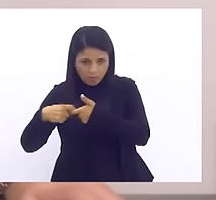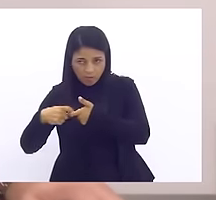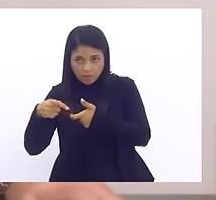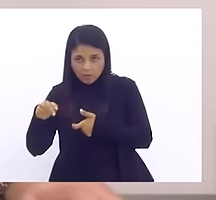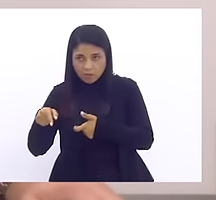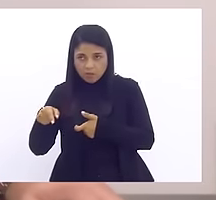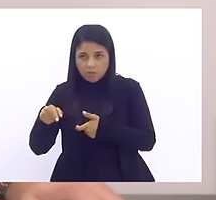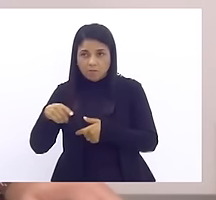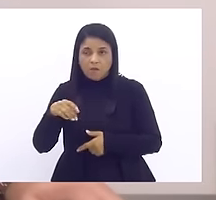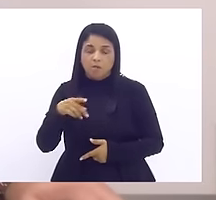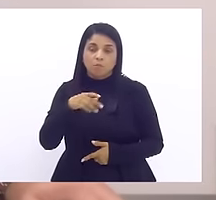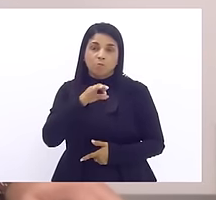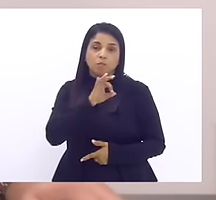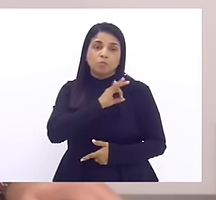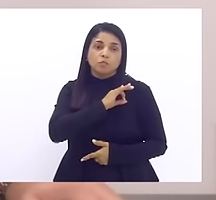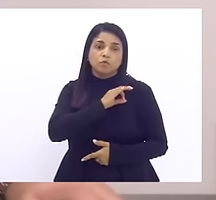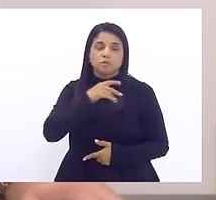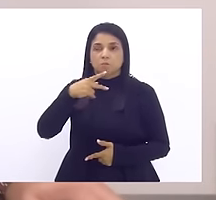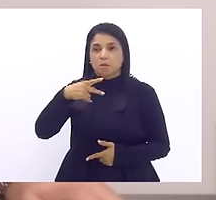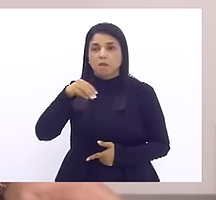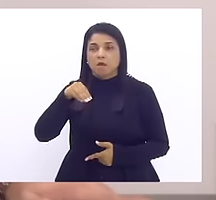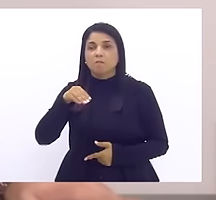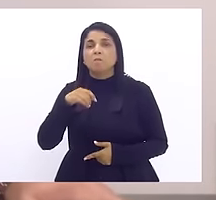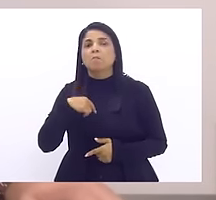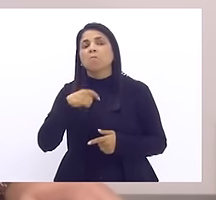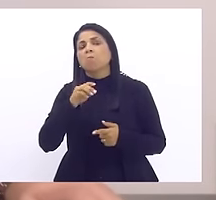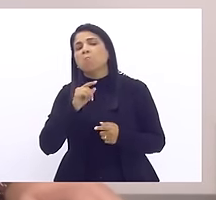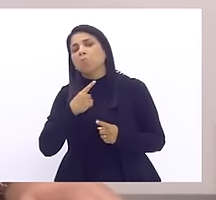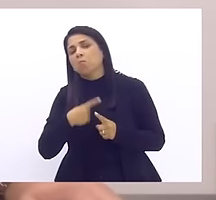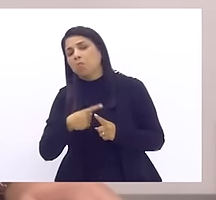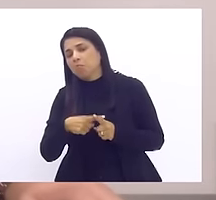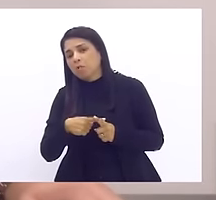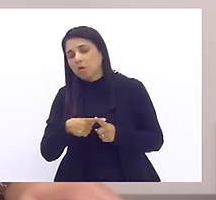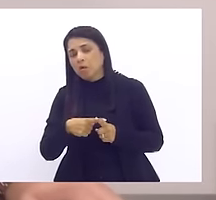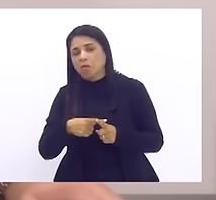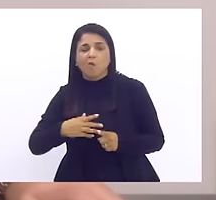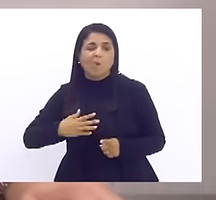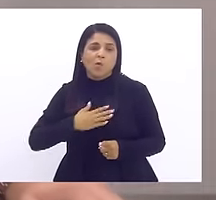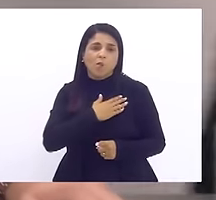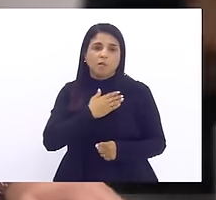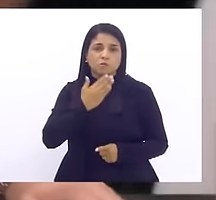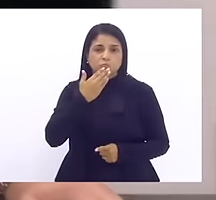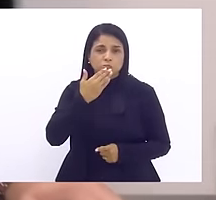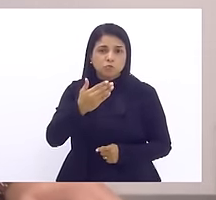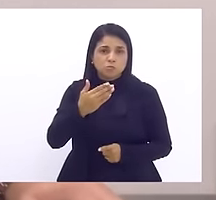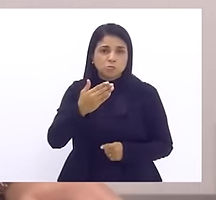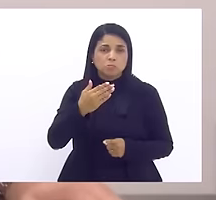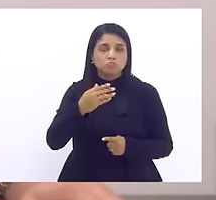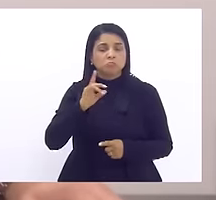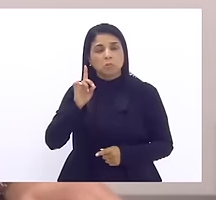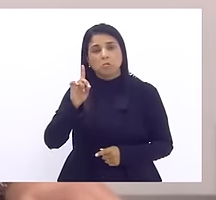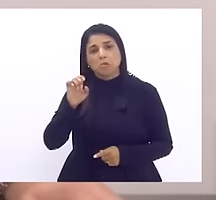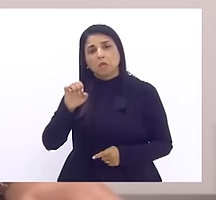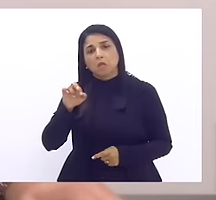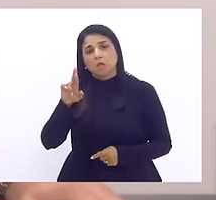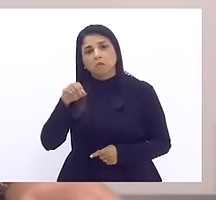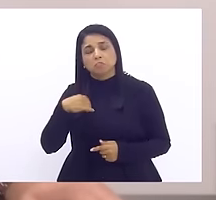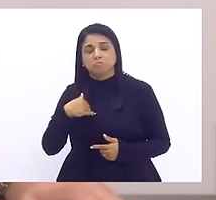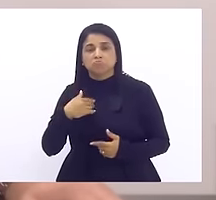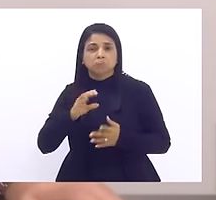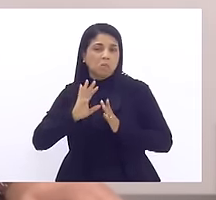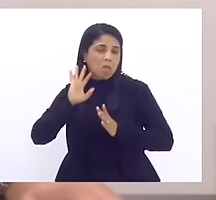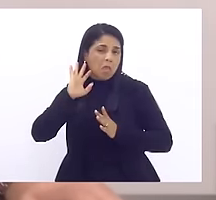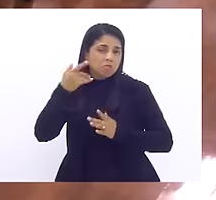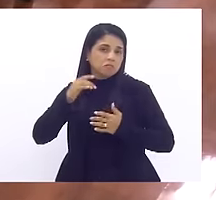reboque para Polícia Militar título de Que o comandante pediu E aí o neto resolveu mandar um reboquezinho lá foi